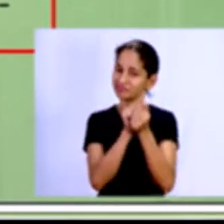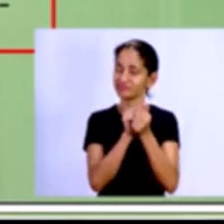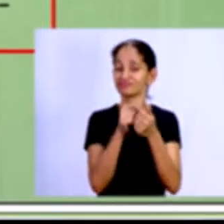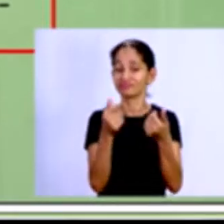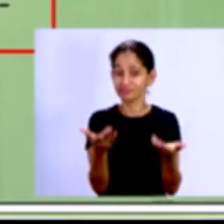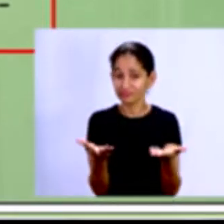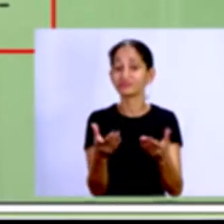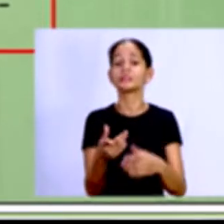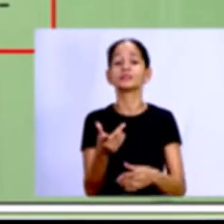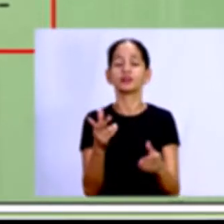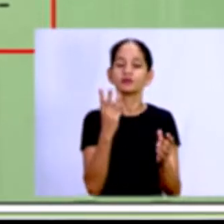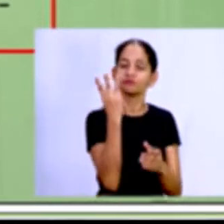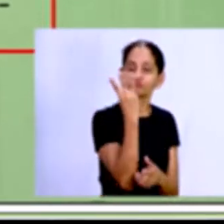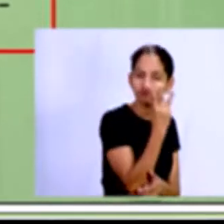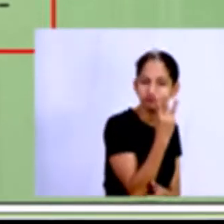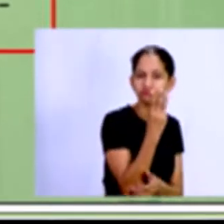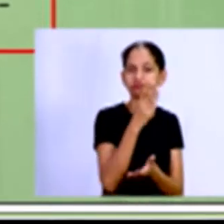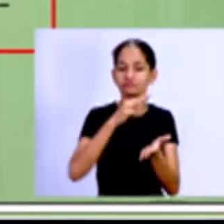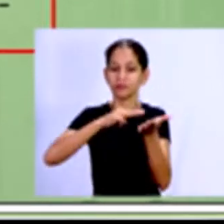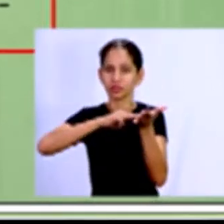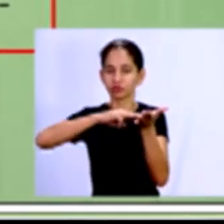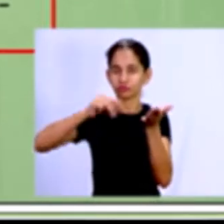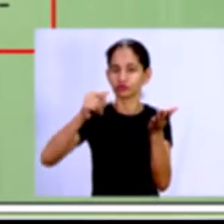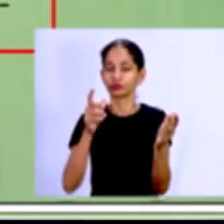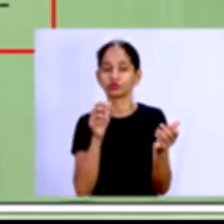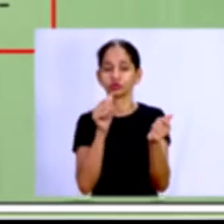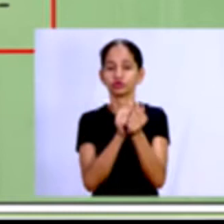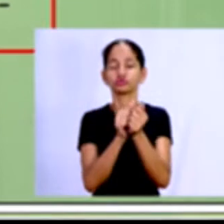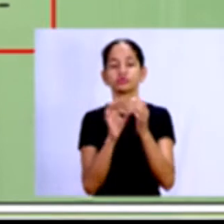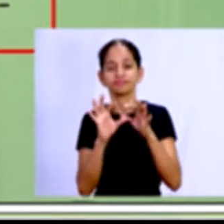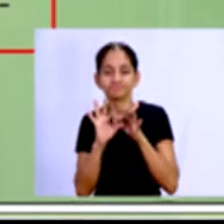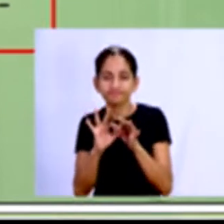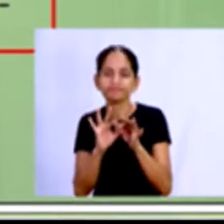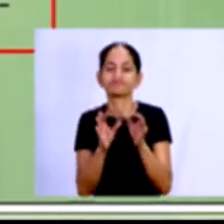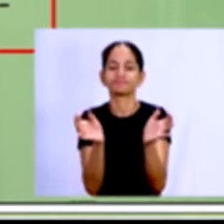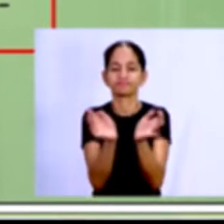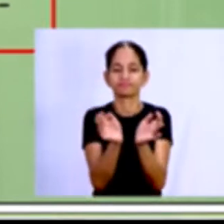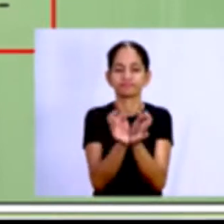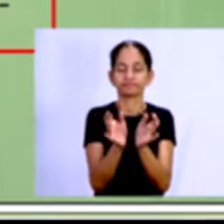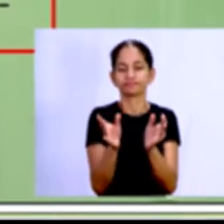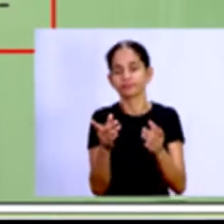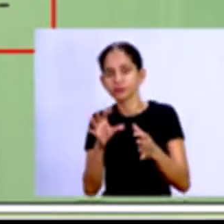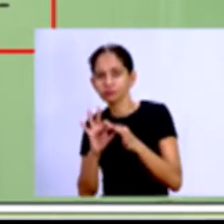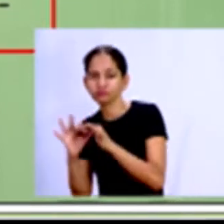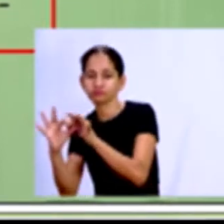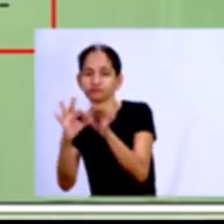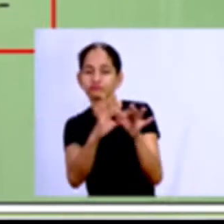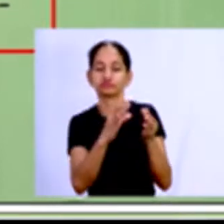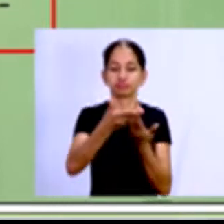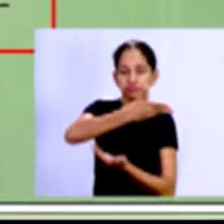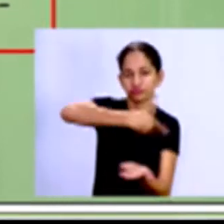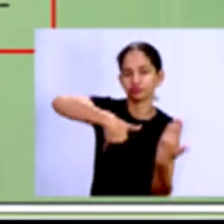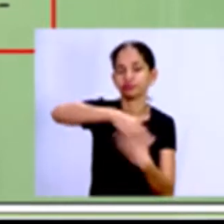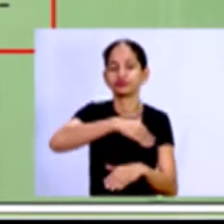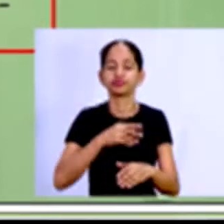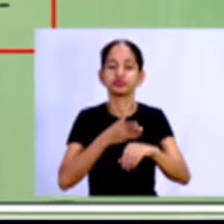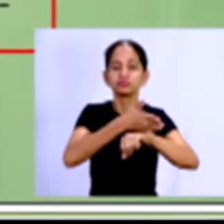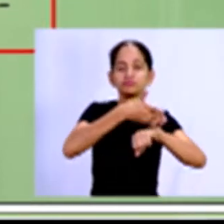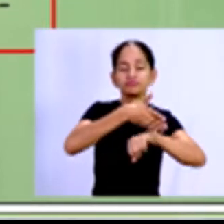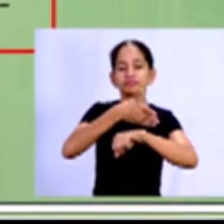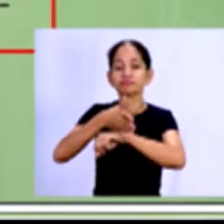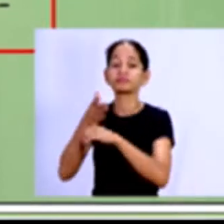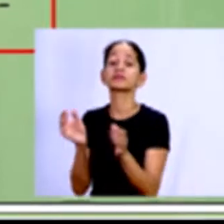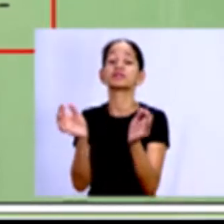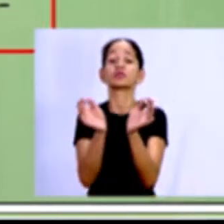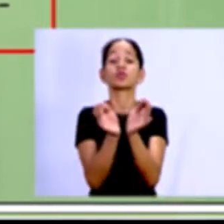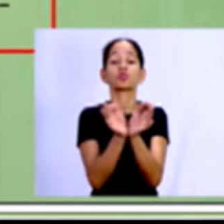te promovem metodologias colaborativas e participativas em